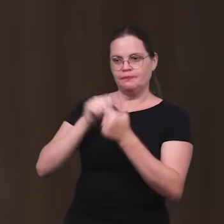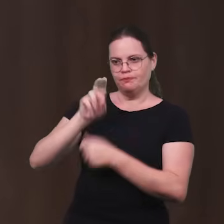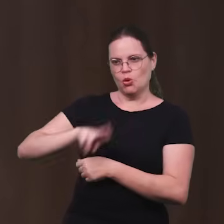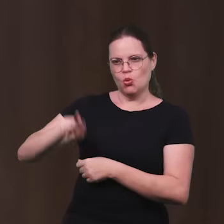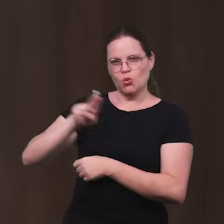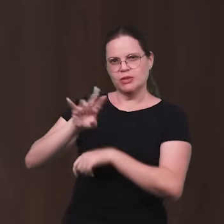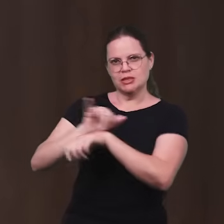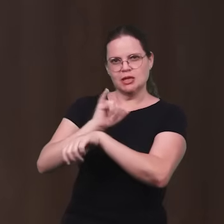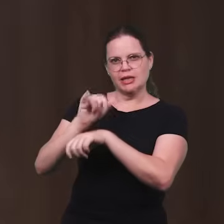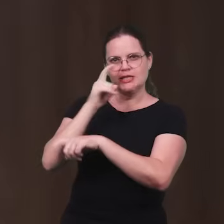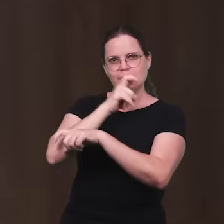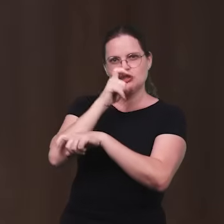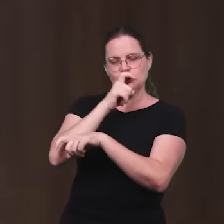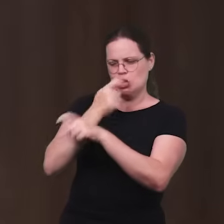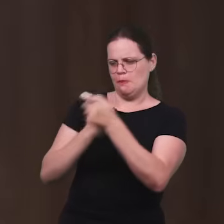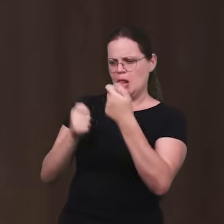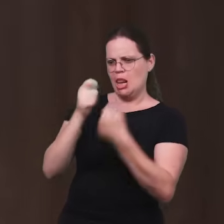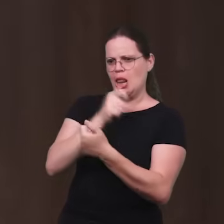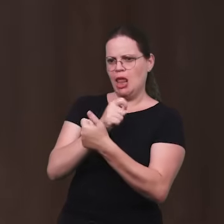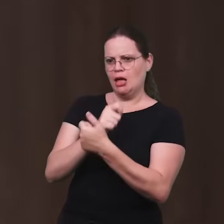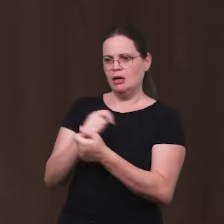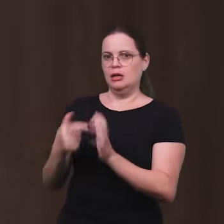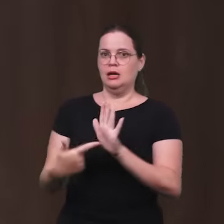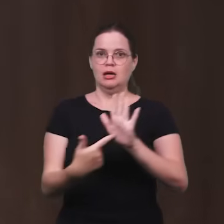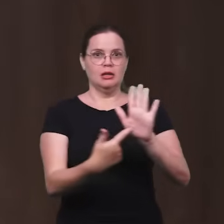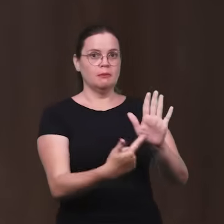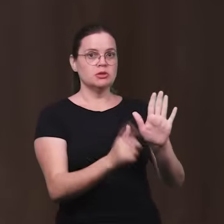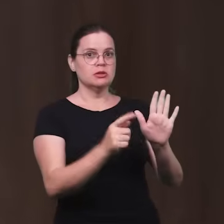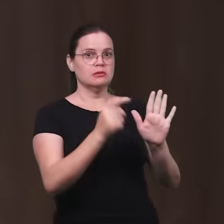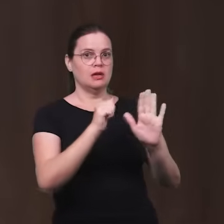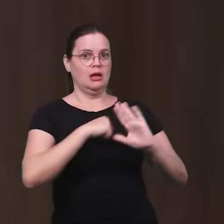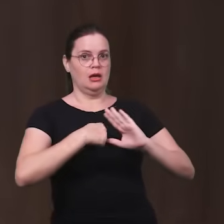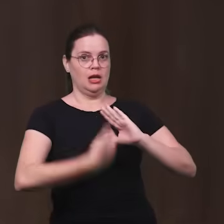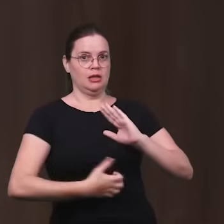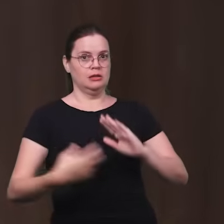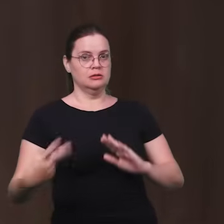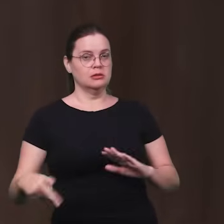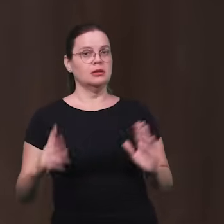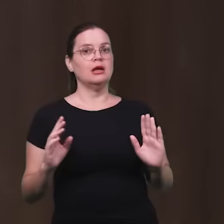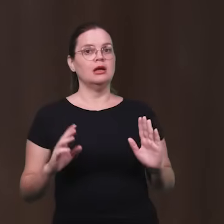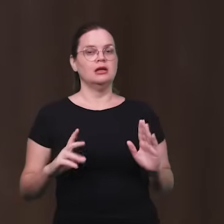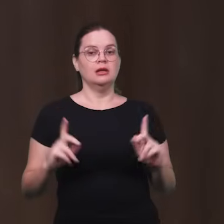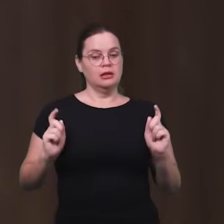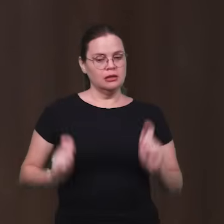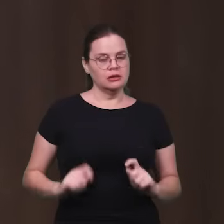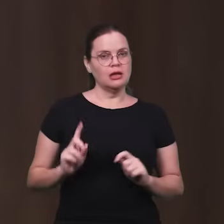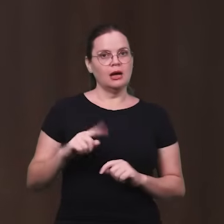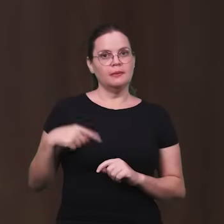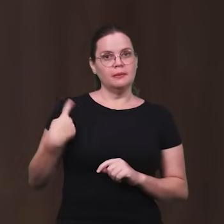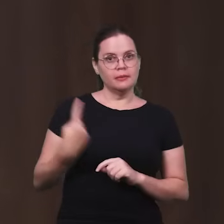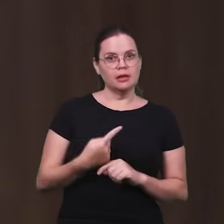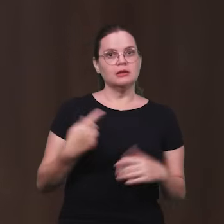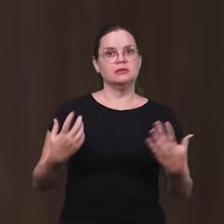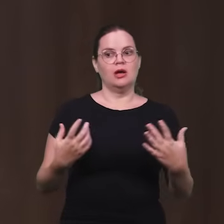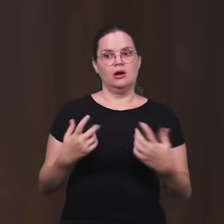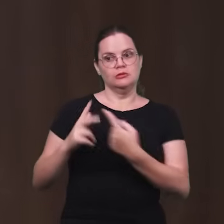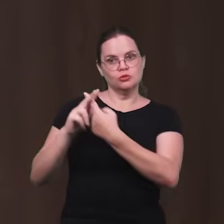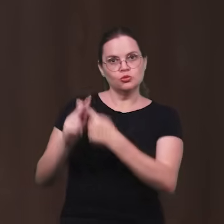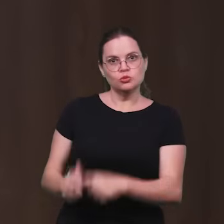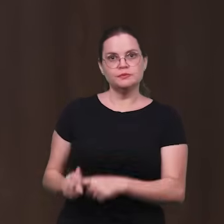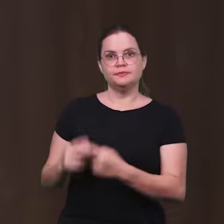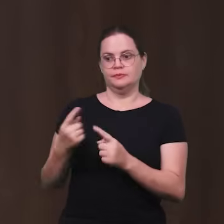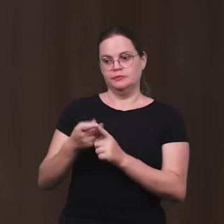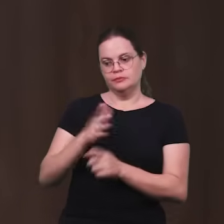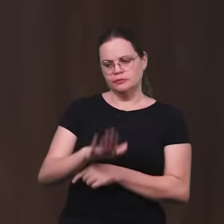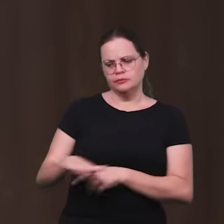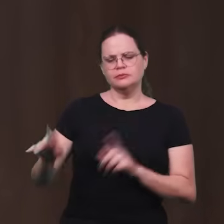desse artifício, ele está mostrando a índole dele. Exatamente. E dá para trabalhar, que é uma criança que está em construção, dá para